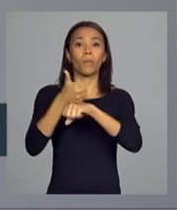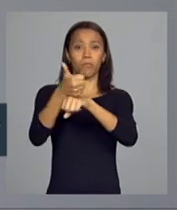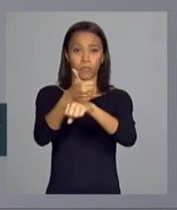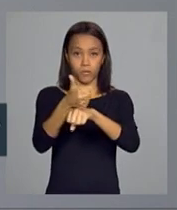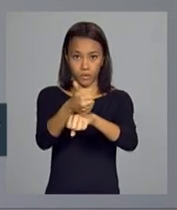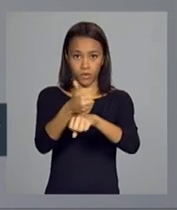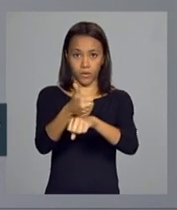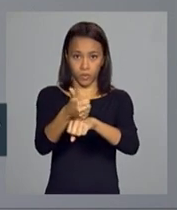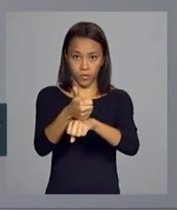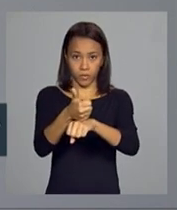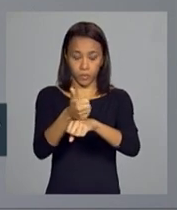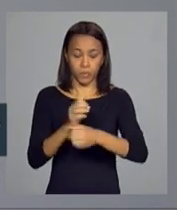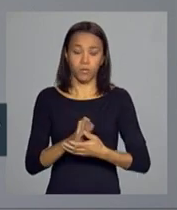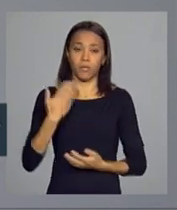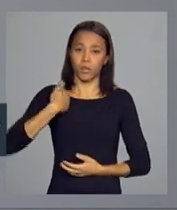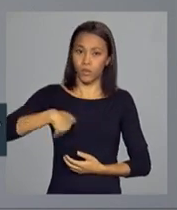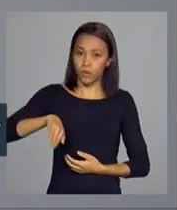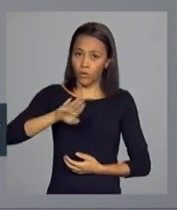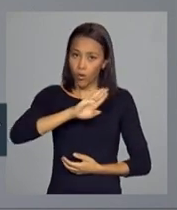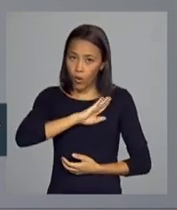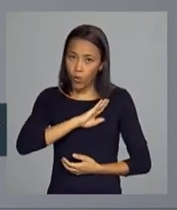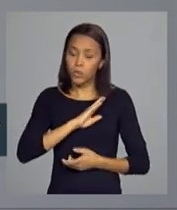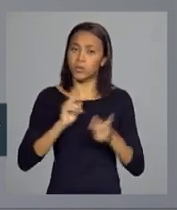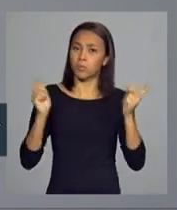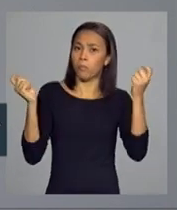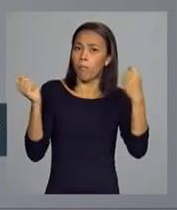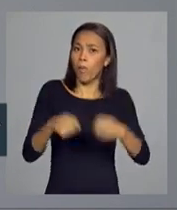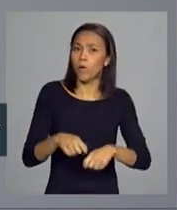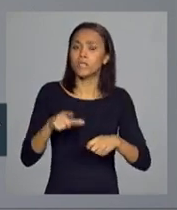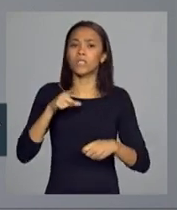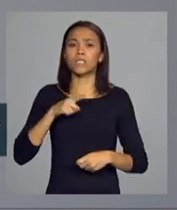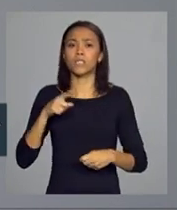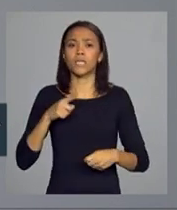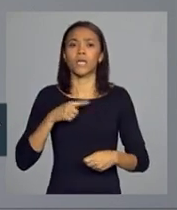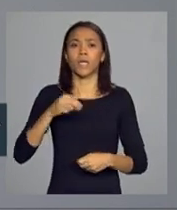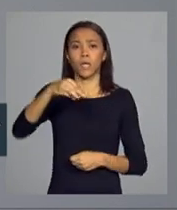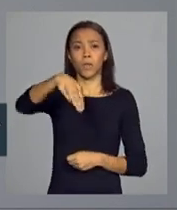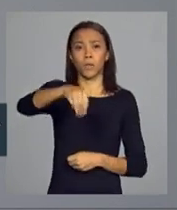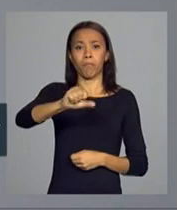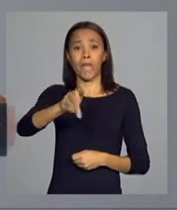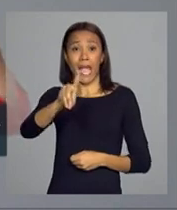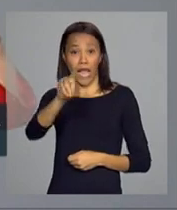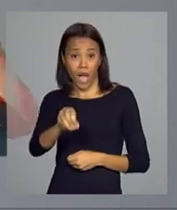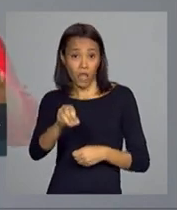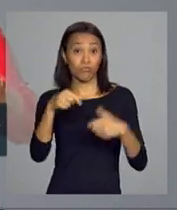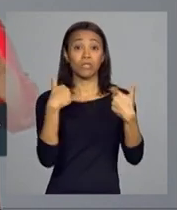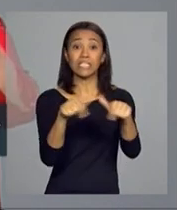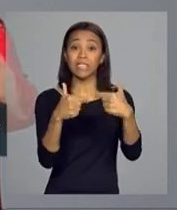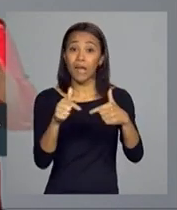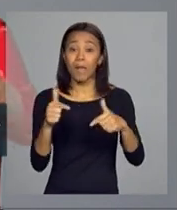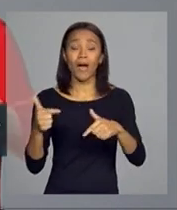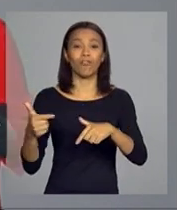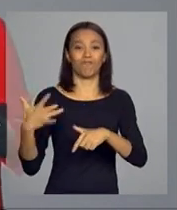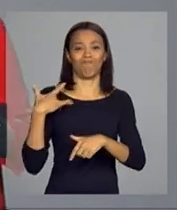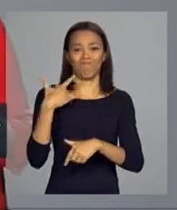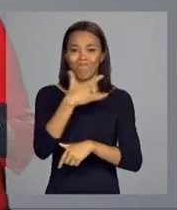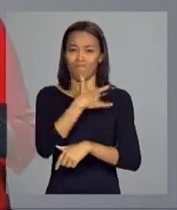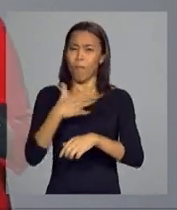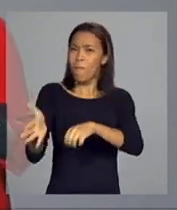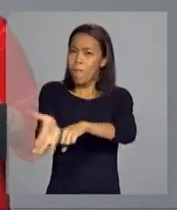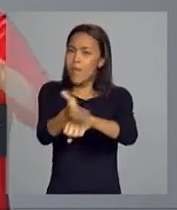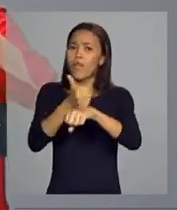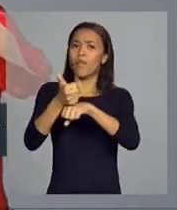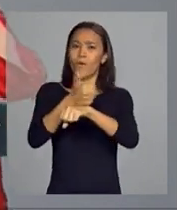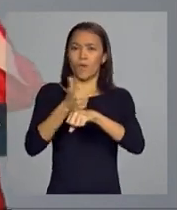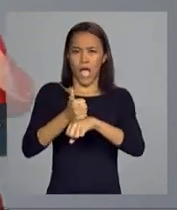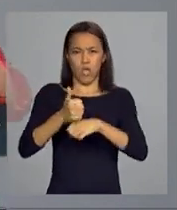instrumento para que a gente tenha um mercado de trabalho saudável. quer melhorar a qualidade desse